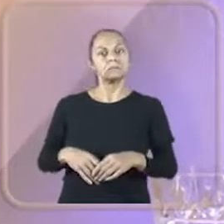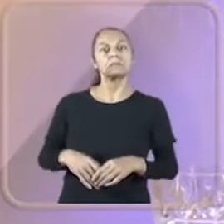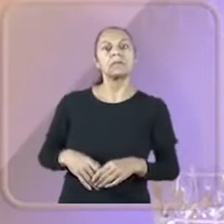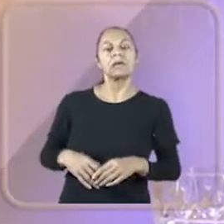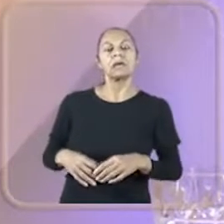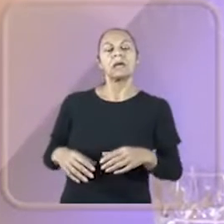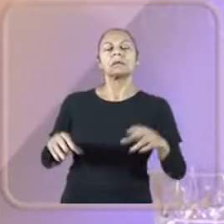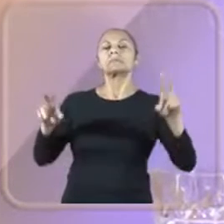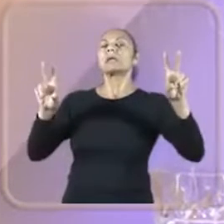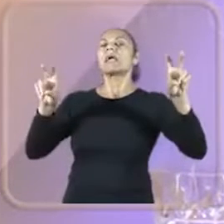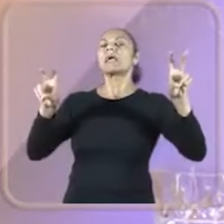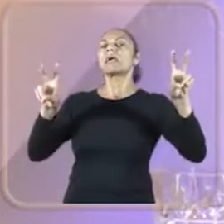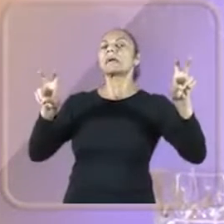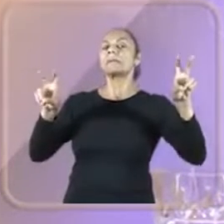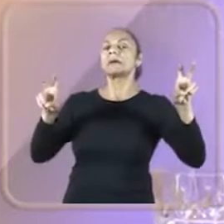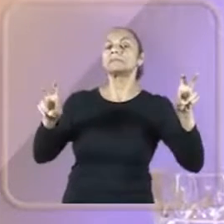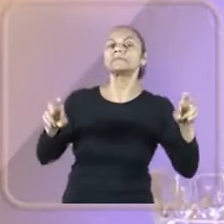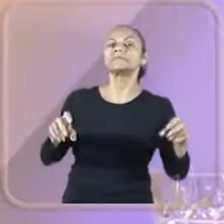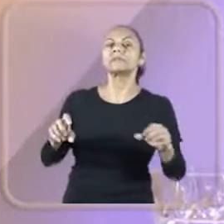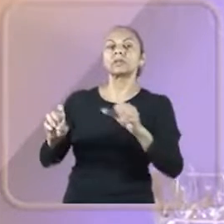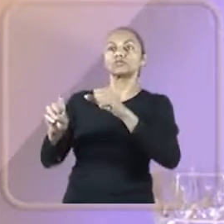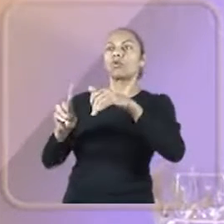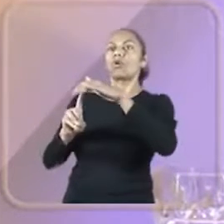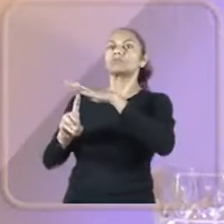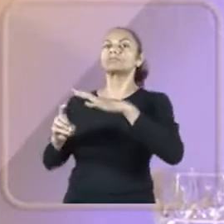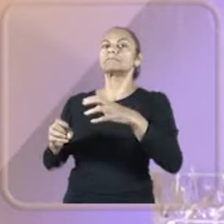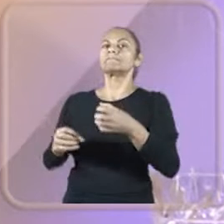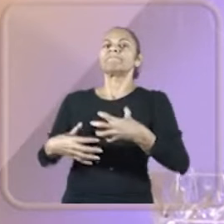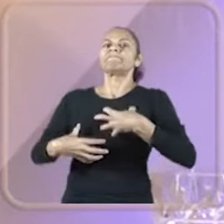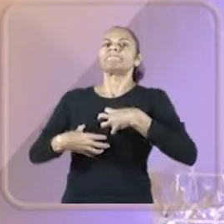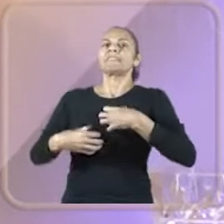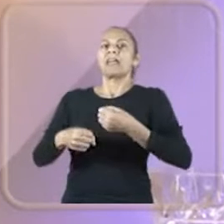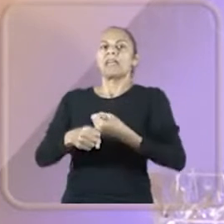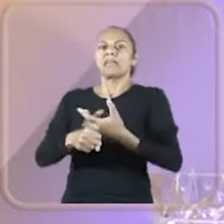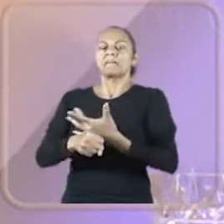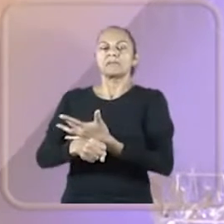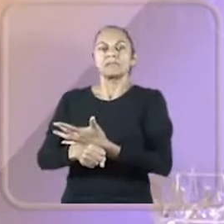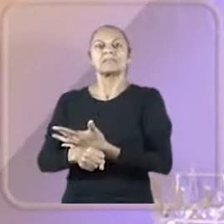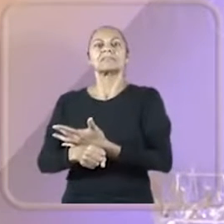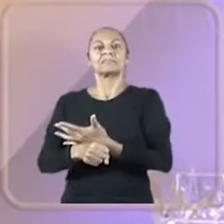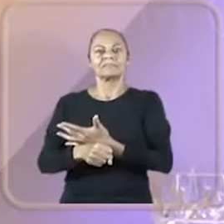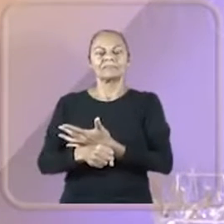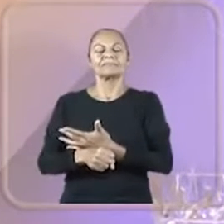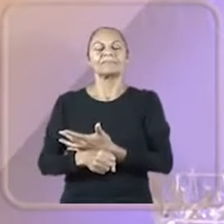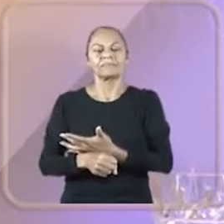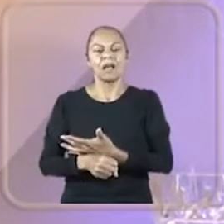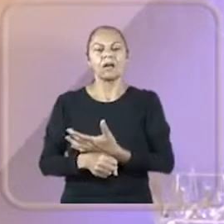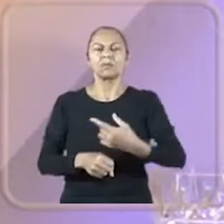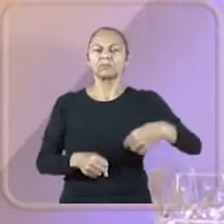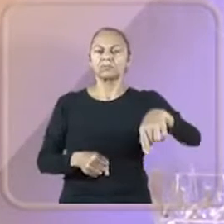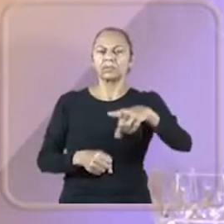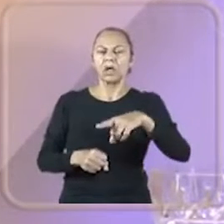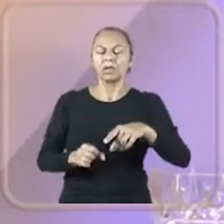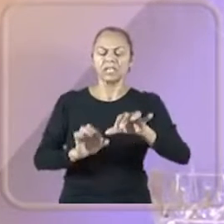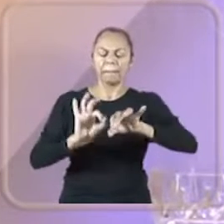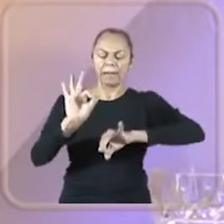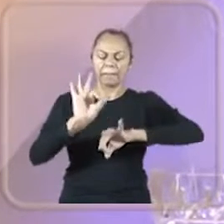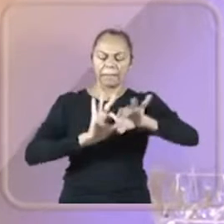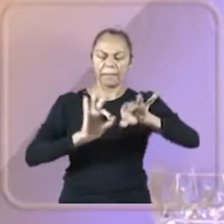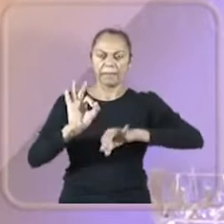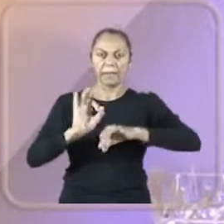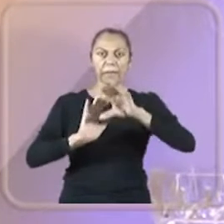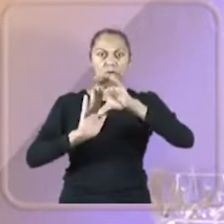estão na BNCC, né, desde 2016, e a gente tem feito um trabalho muito intenso na nossa